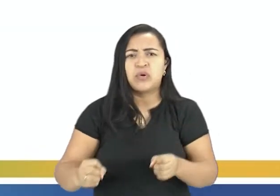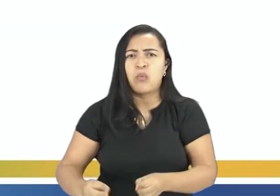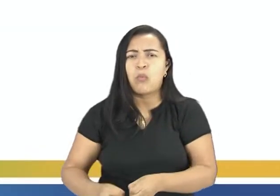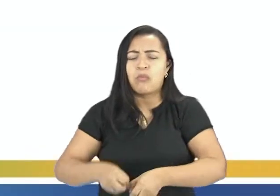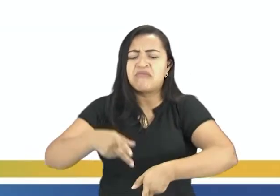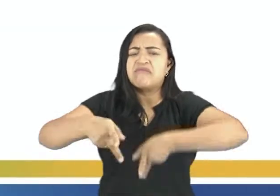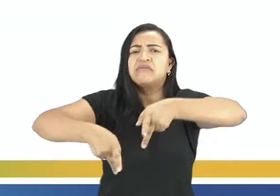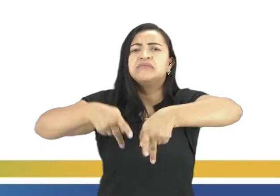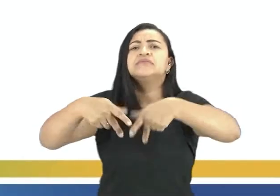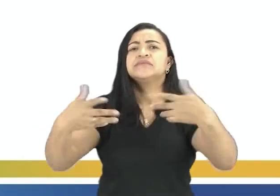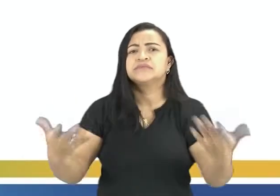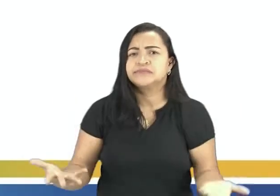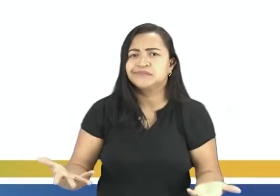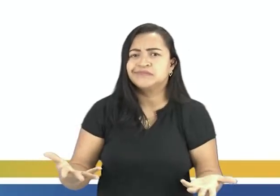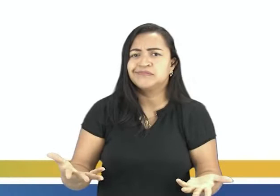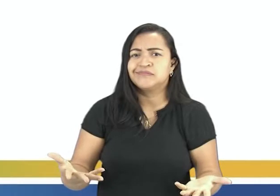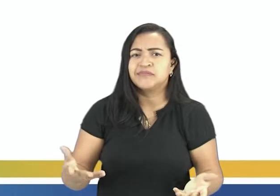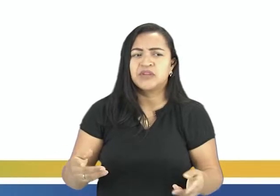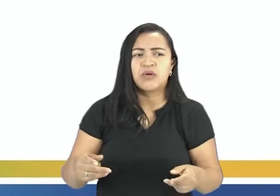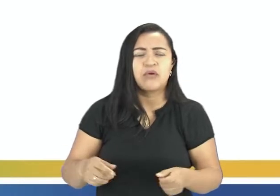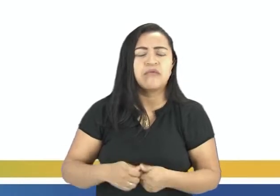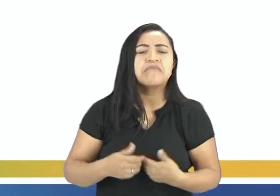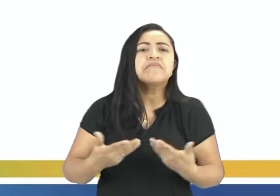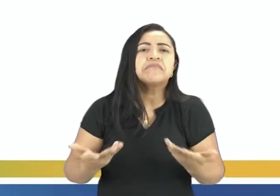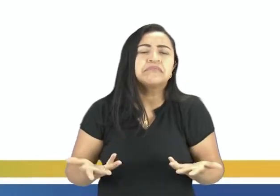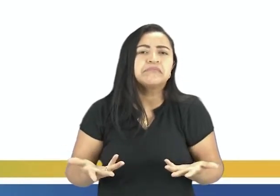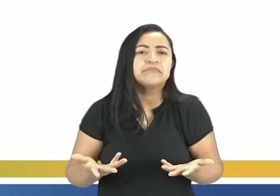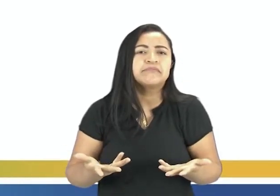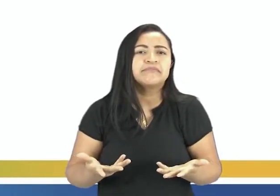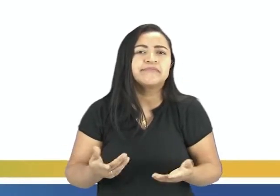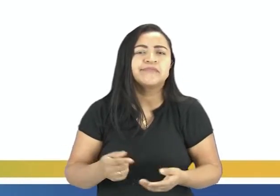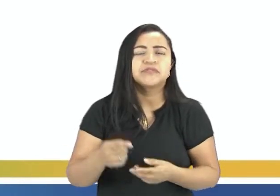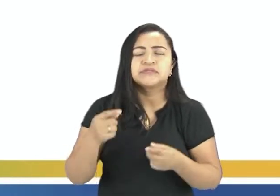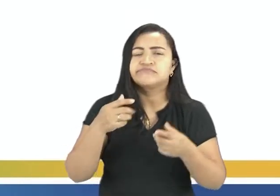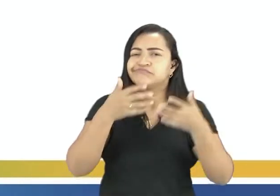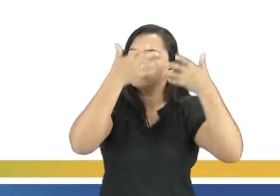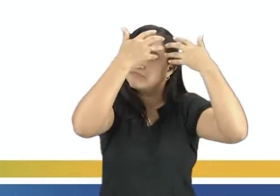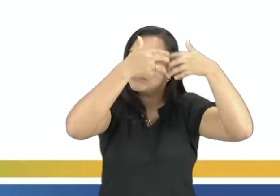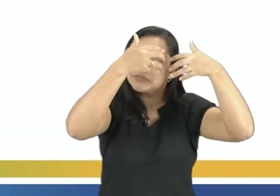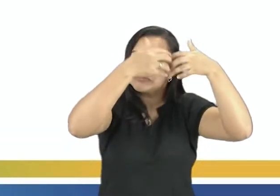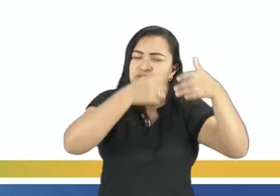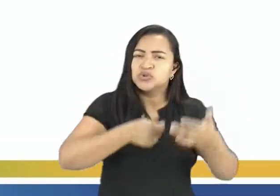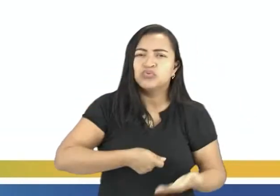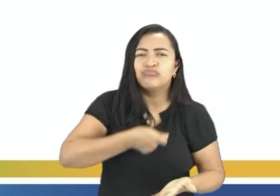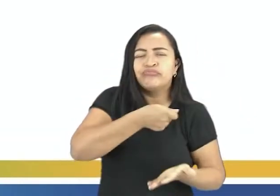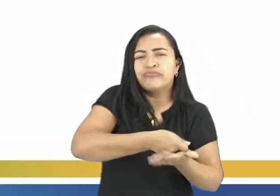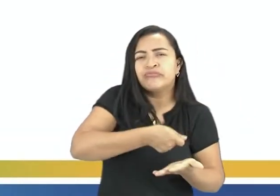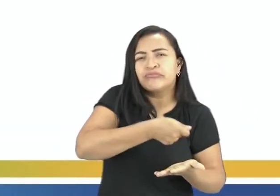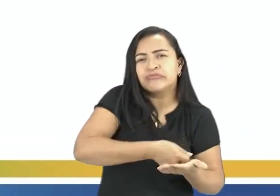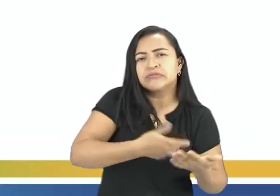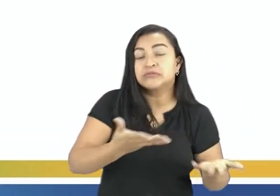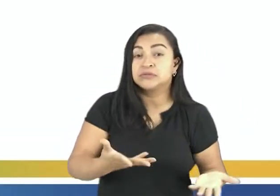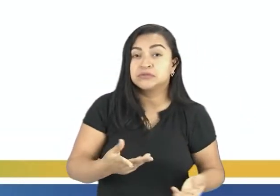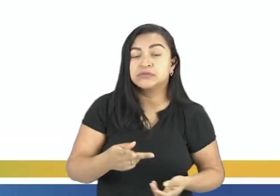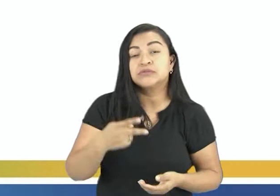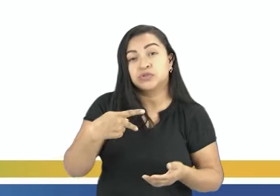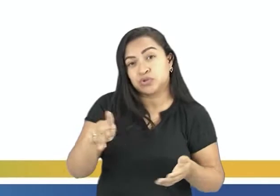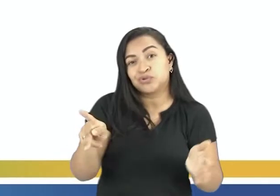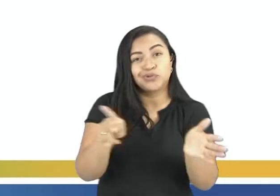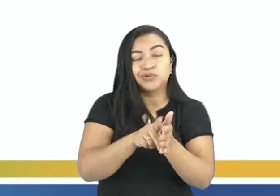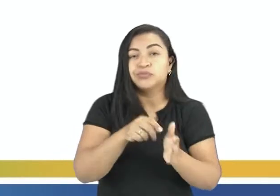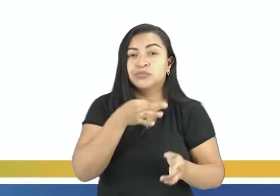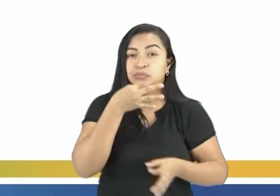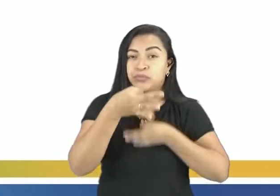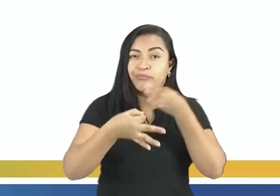aí? Terrorismo? Resistência? Você pode estar aí se adaptando e tendo essa visão de mundo aí, sua própria, aí na sua casa. Não